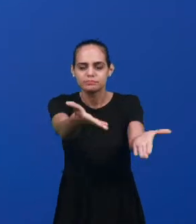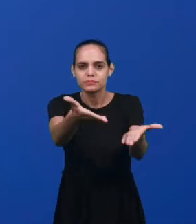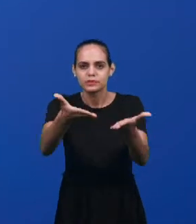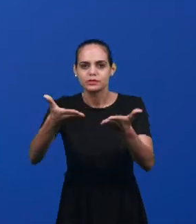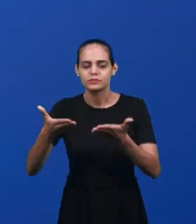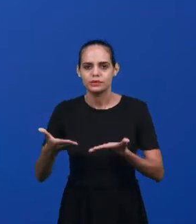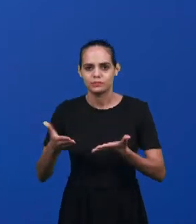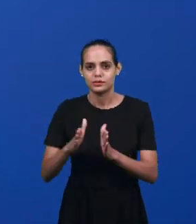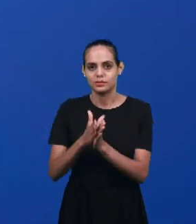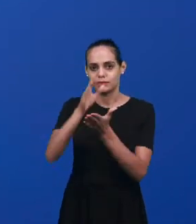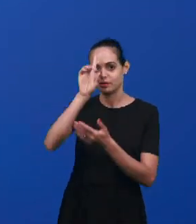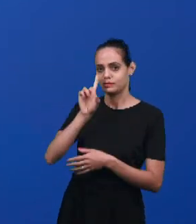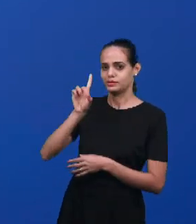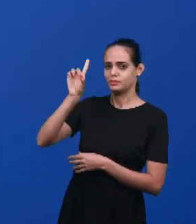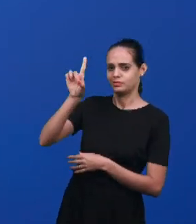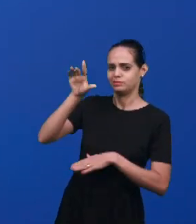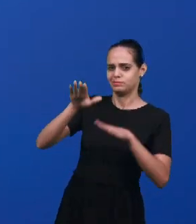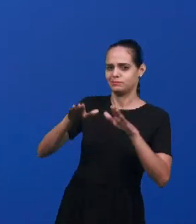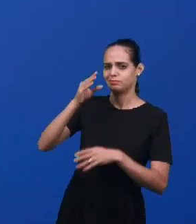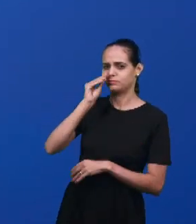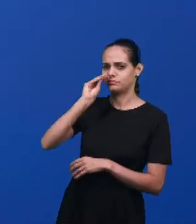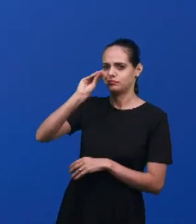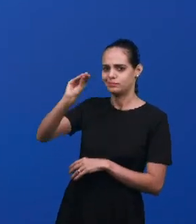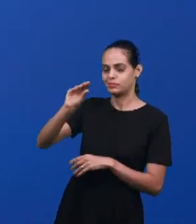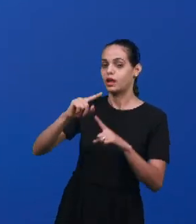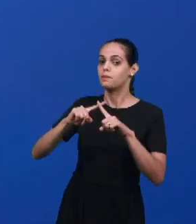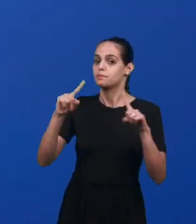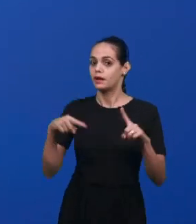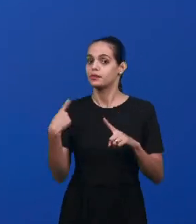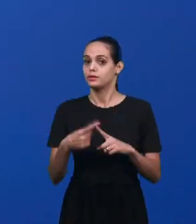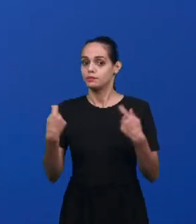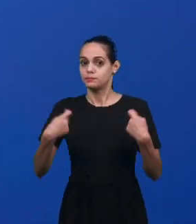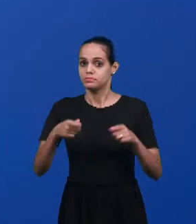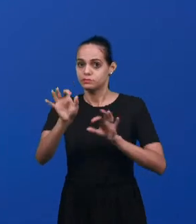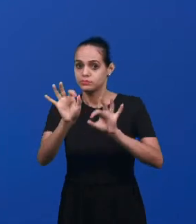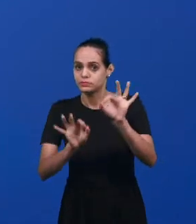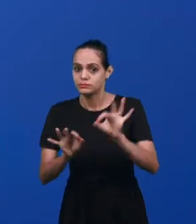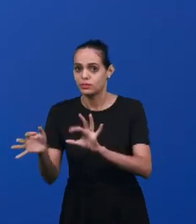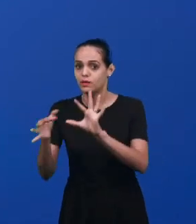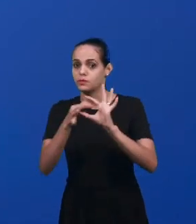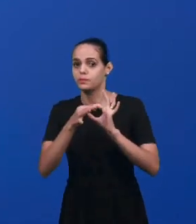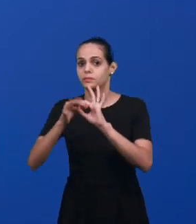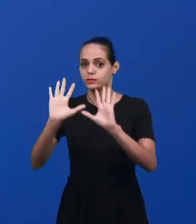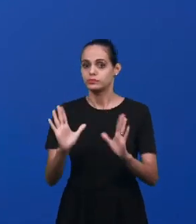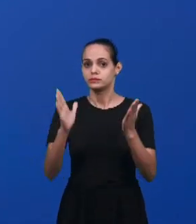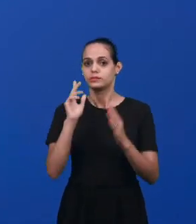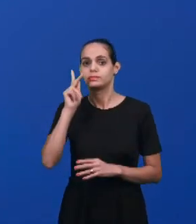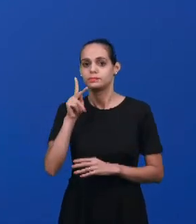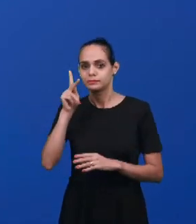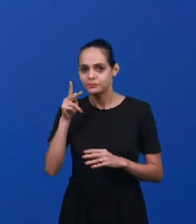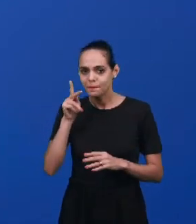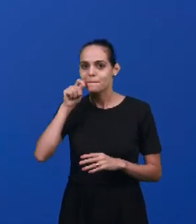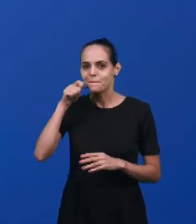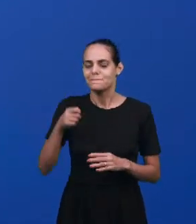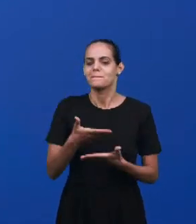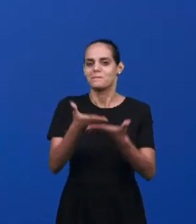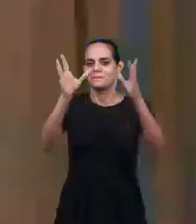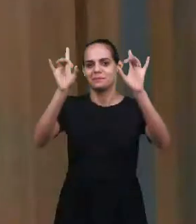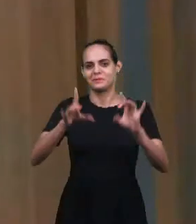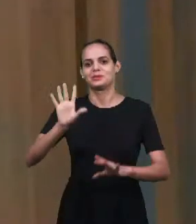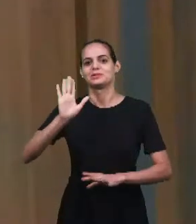mas nós escolhemos participar dessa grande festa. Estamos incluídos nessa grande festa que já está preparada. A paz do Senhor